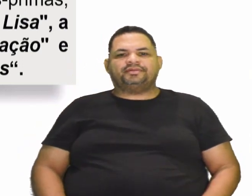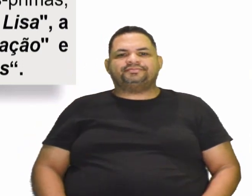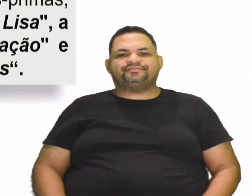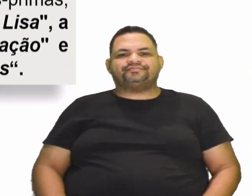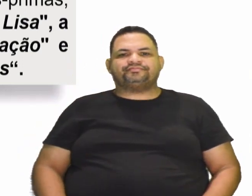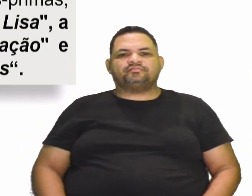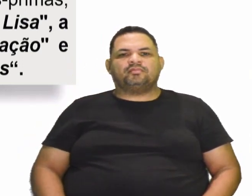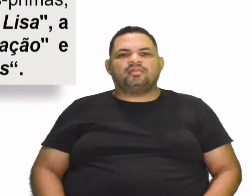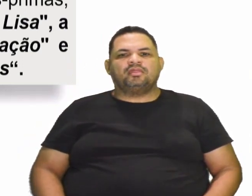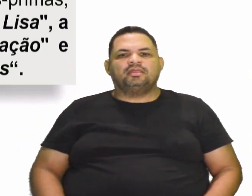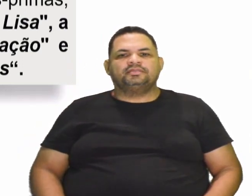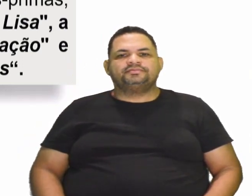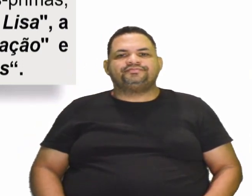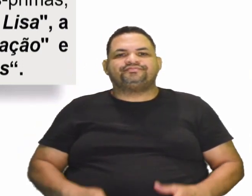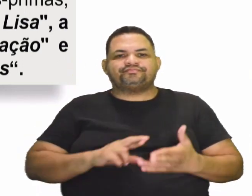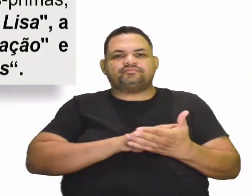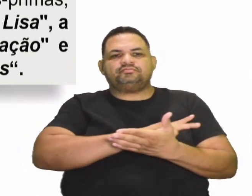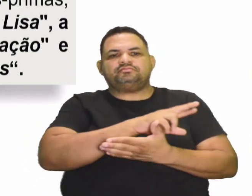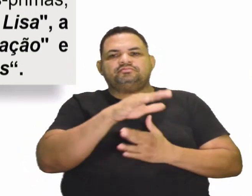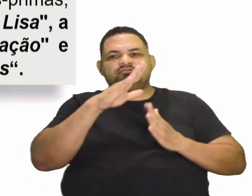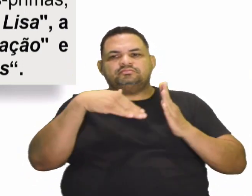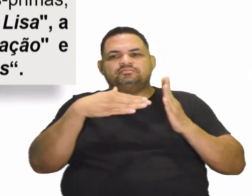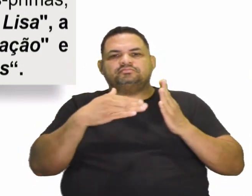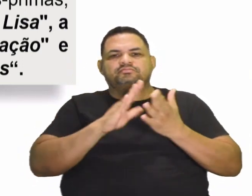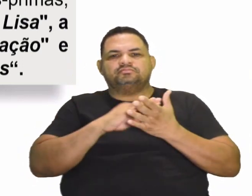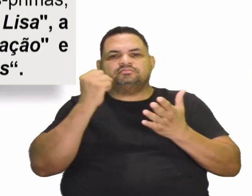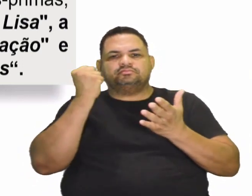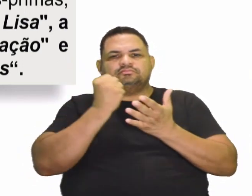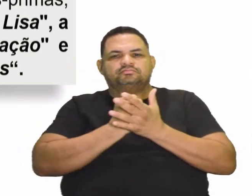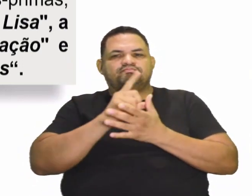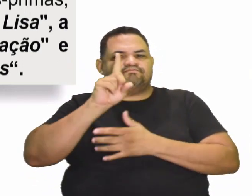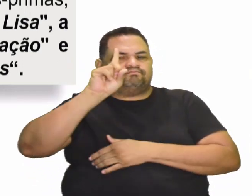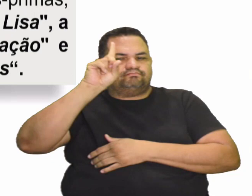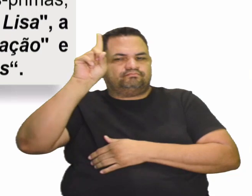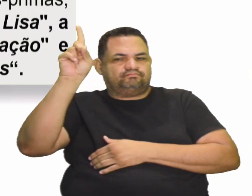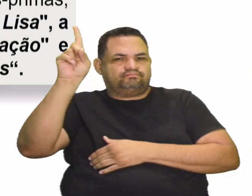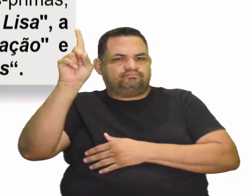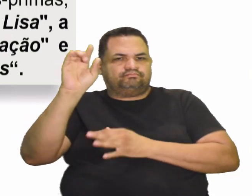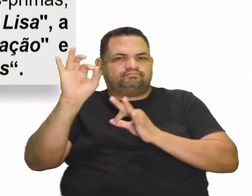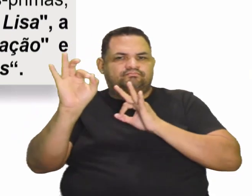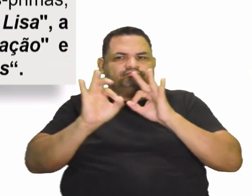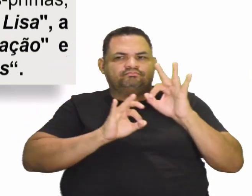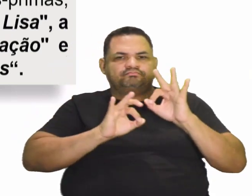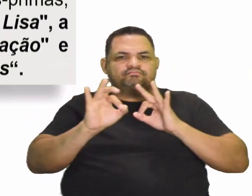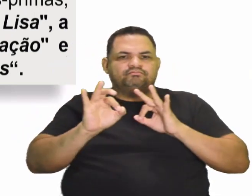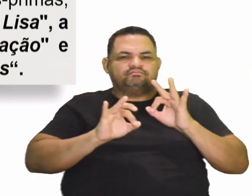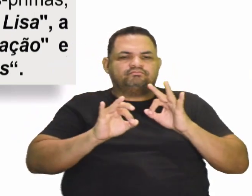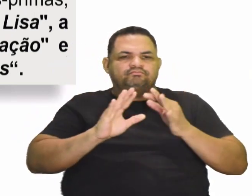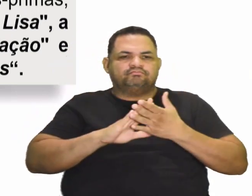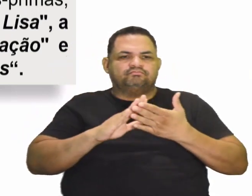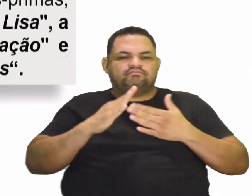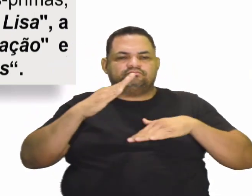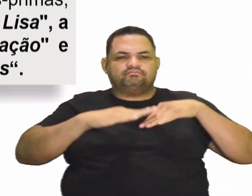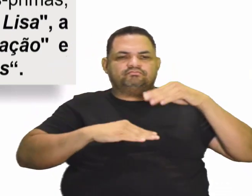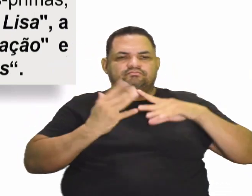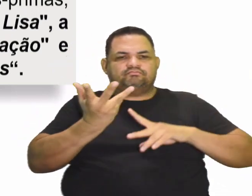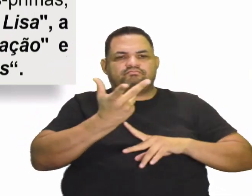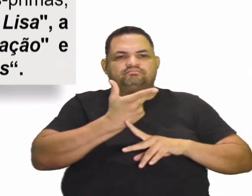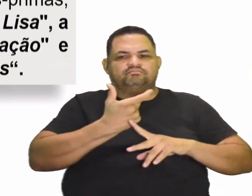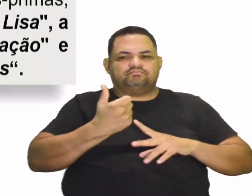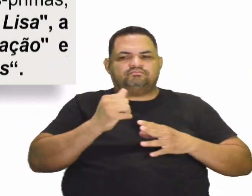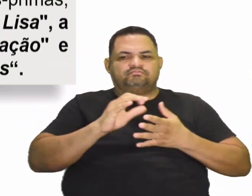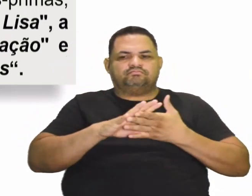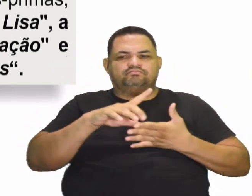Então, obra diversificada e marcada pela genialidade. Então, é um artista, né, que podemos dizer que